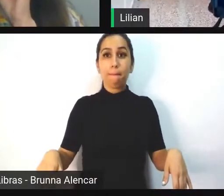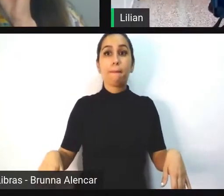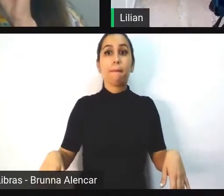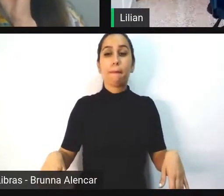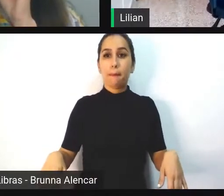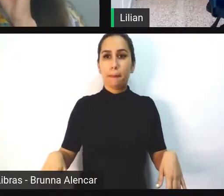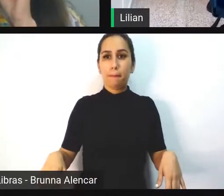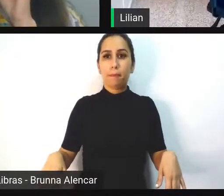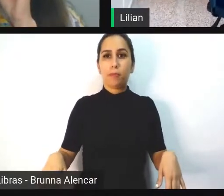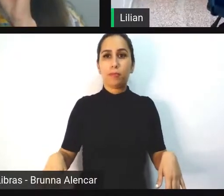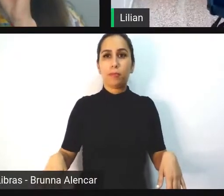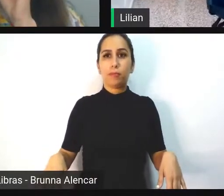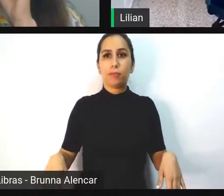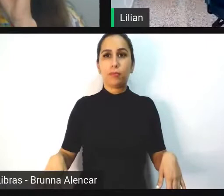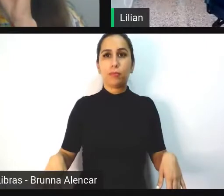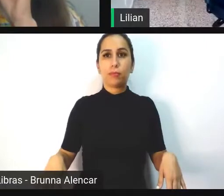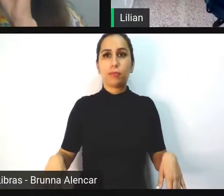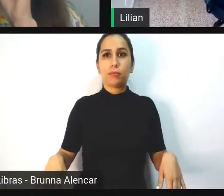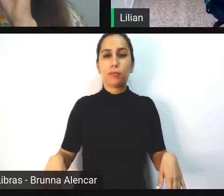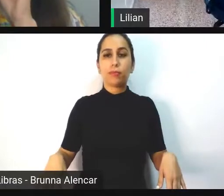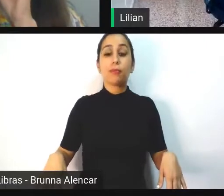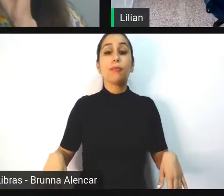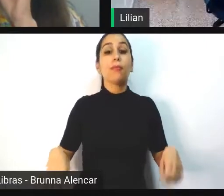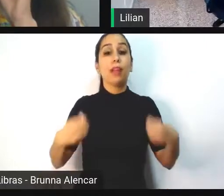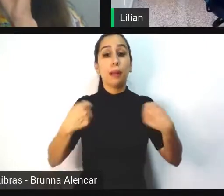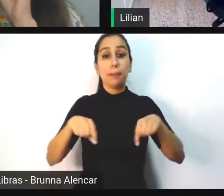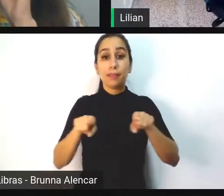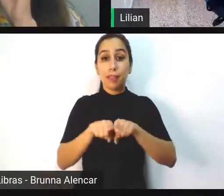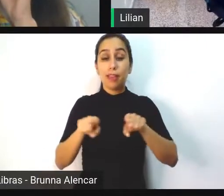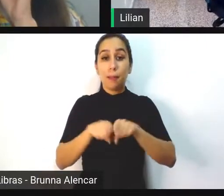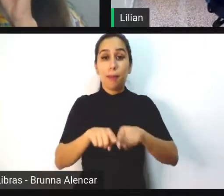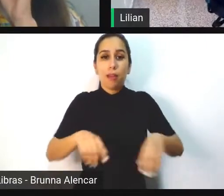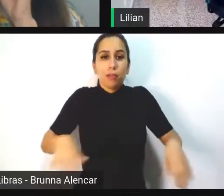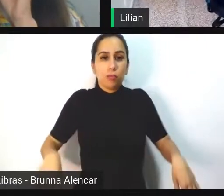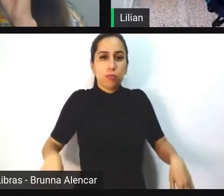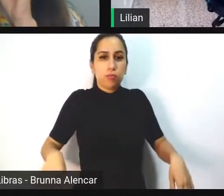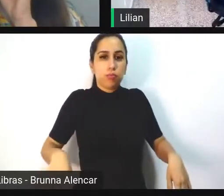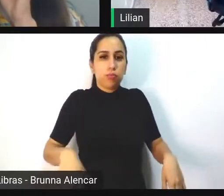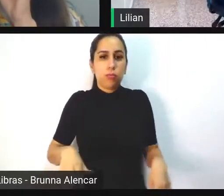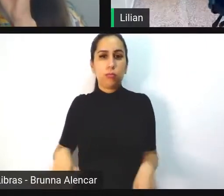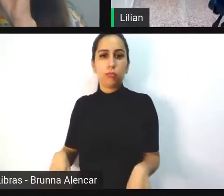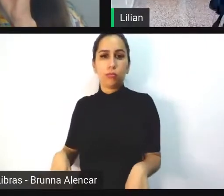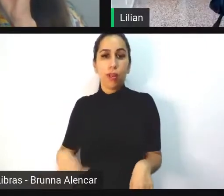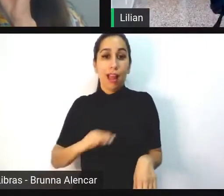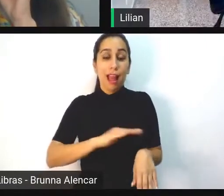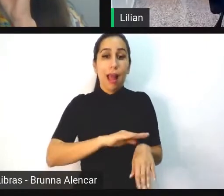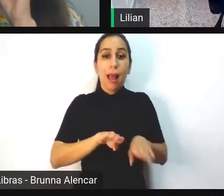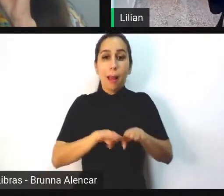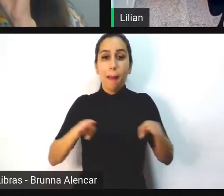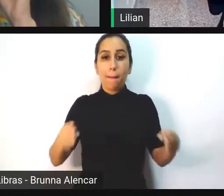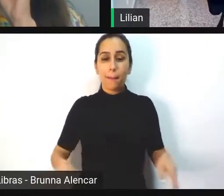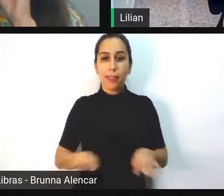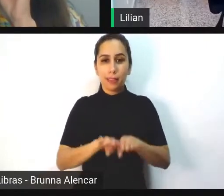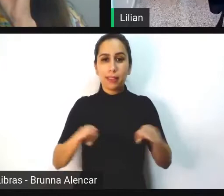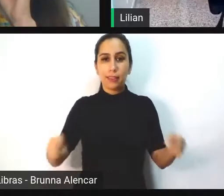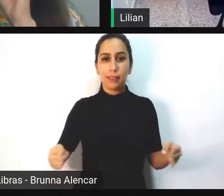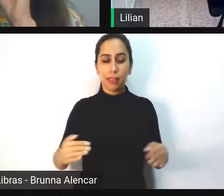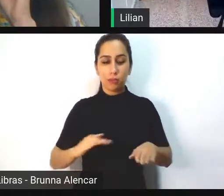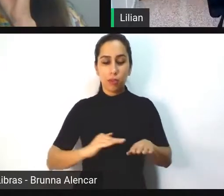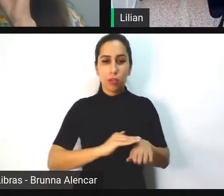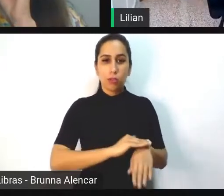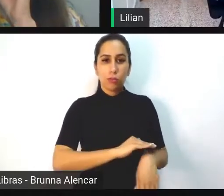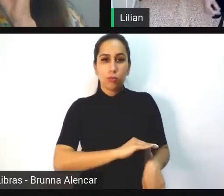da mesa, porque senão ele não pode passar por baixo. Eu vou demonstrar mais à frente. E quando forem comprar